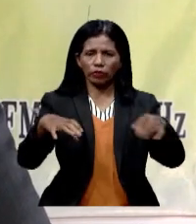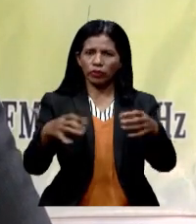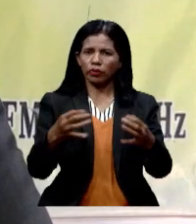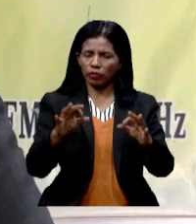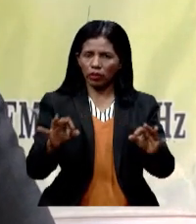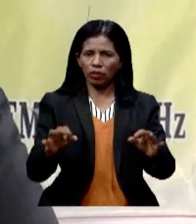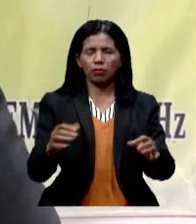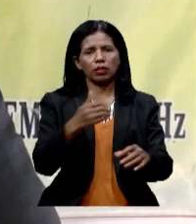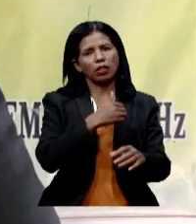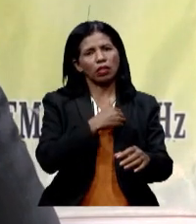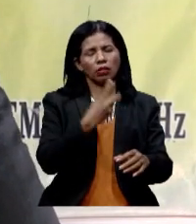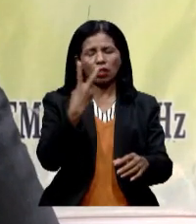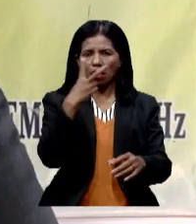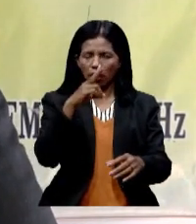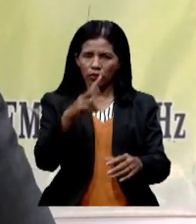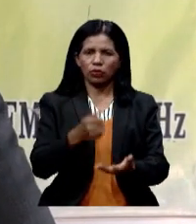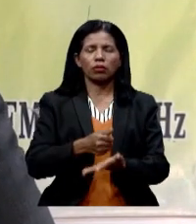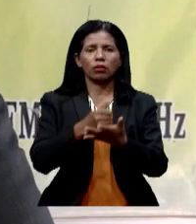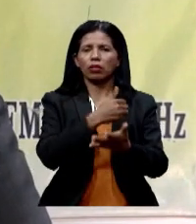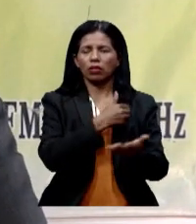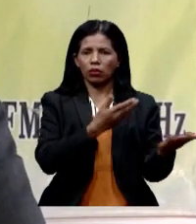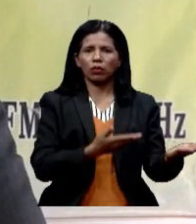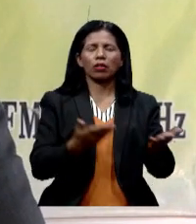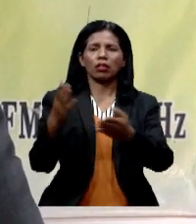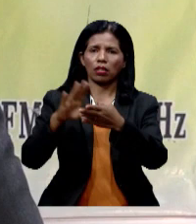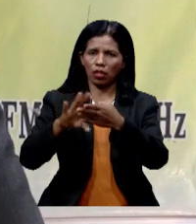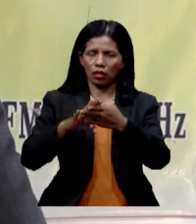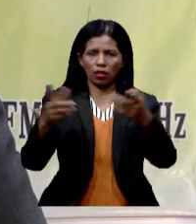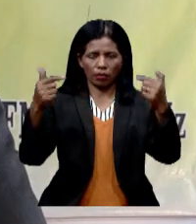resolve. Quando já o que será, a Tama fala carta, mas é comissões.